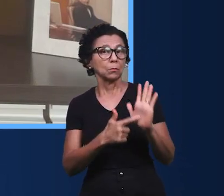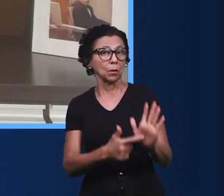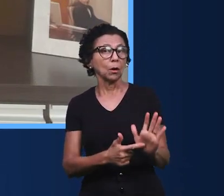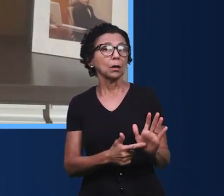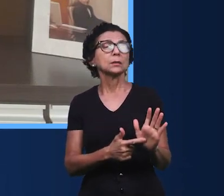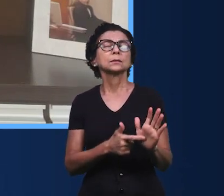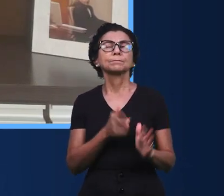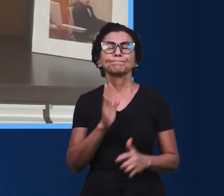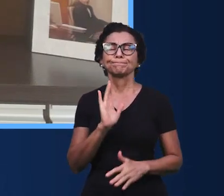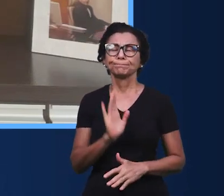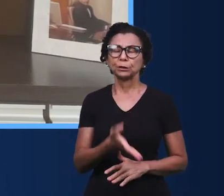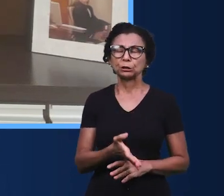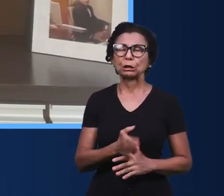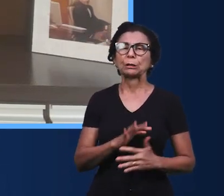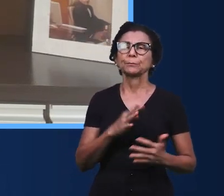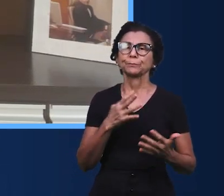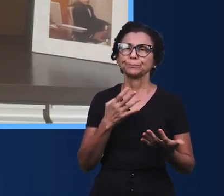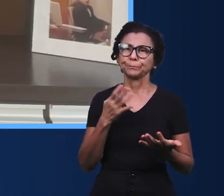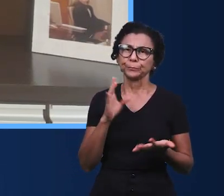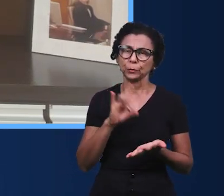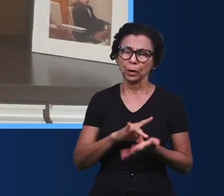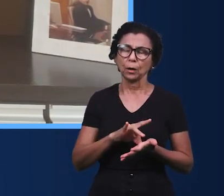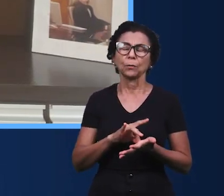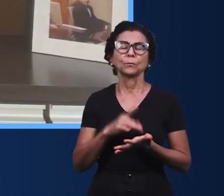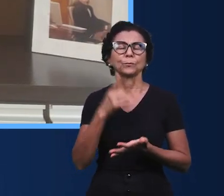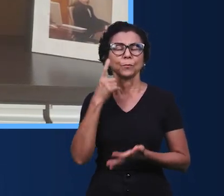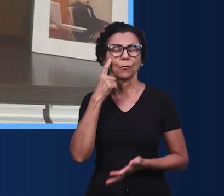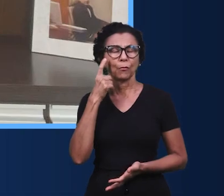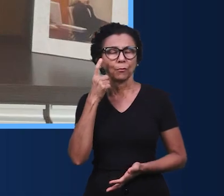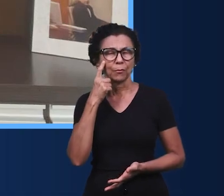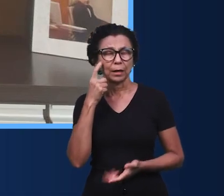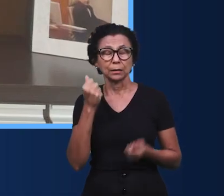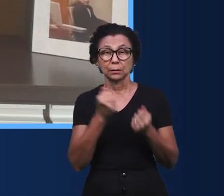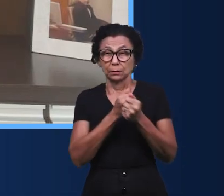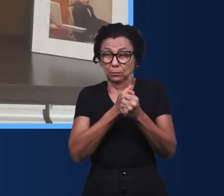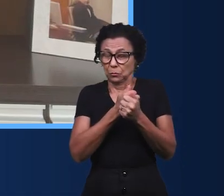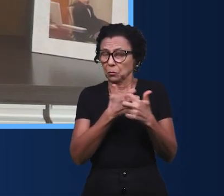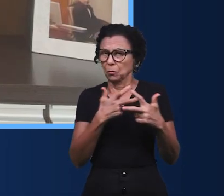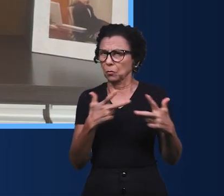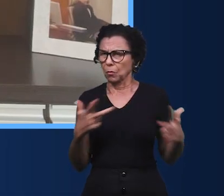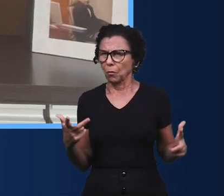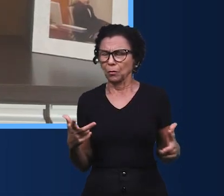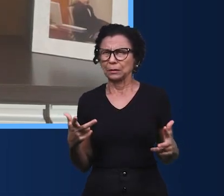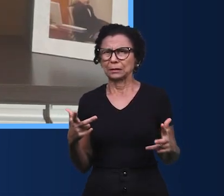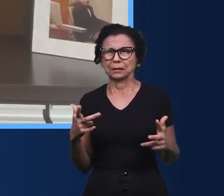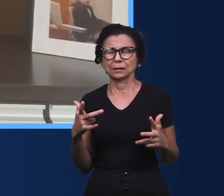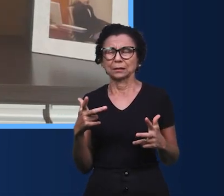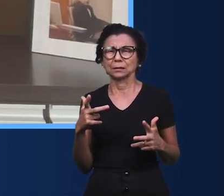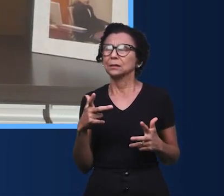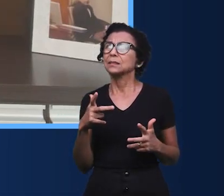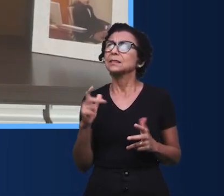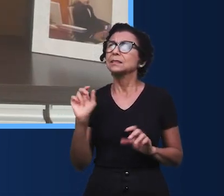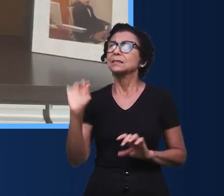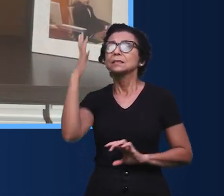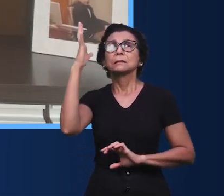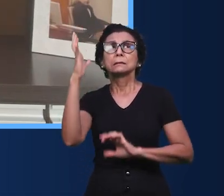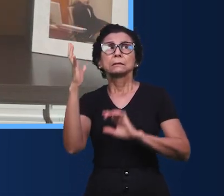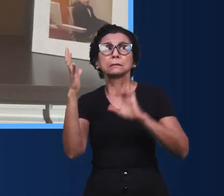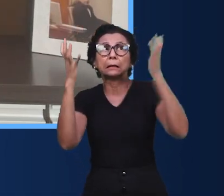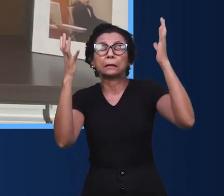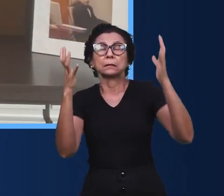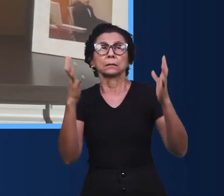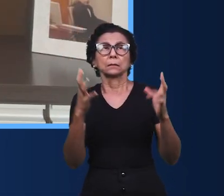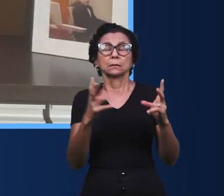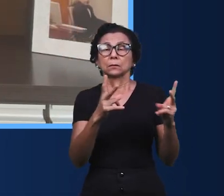temos visto nos nossos dias. As coisas espantosas que têm acontecido e que têm causado